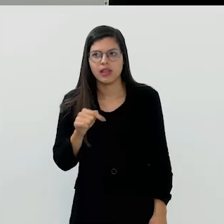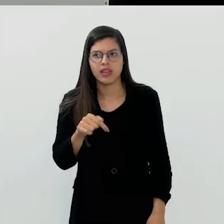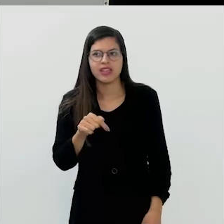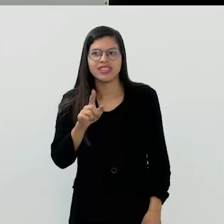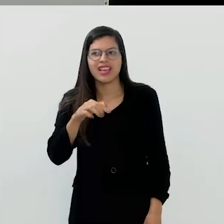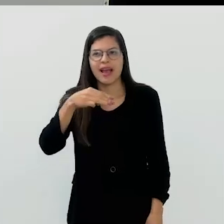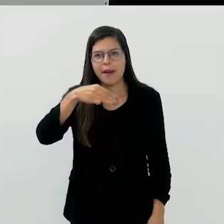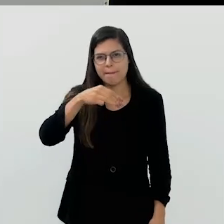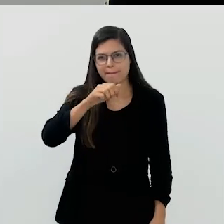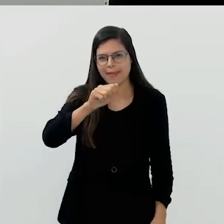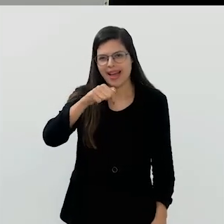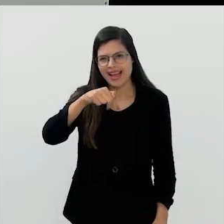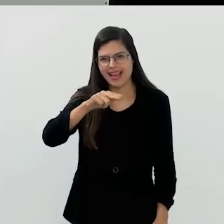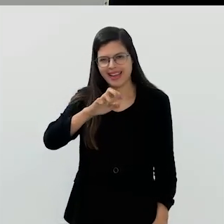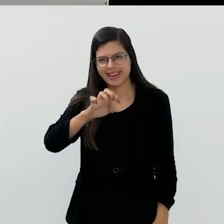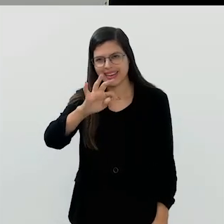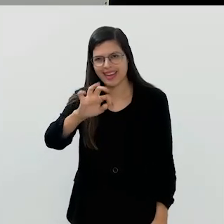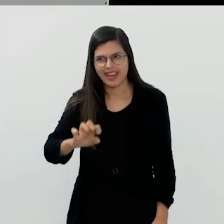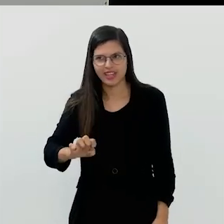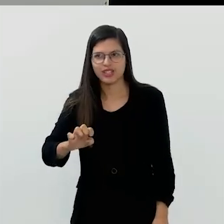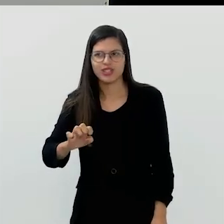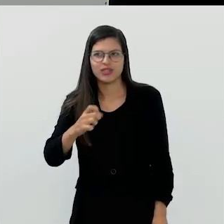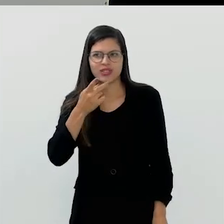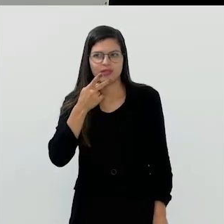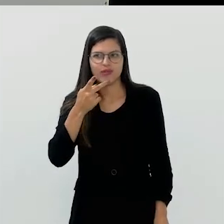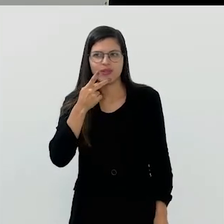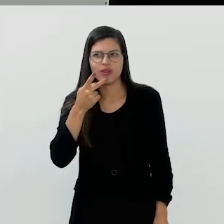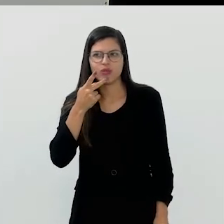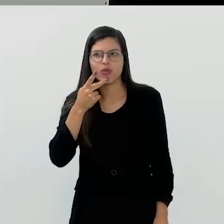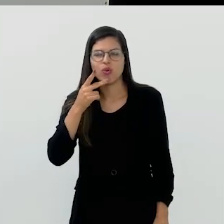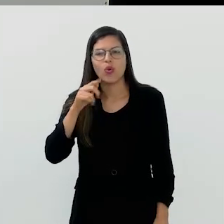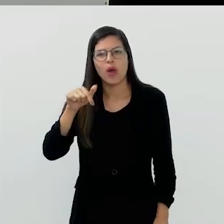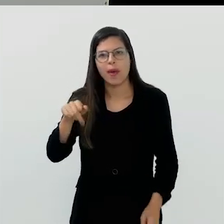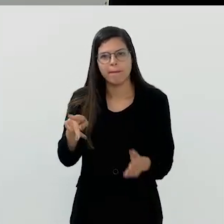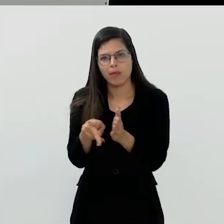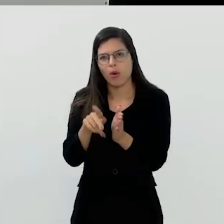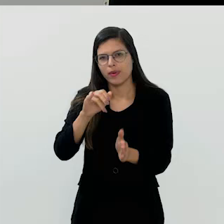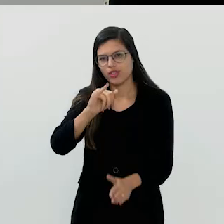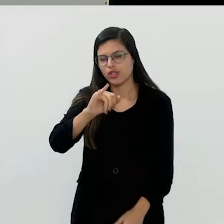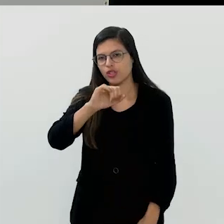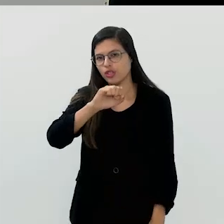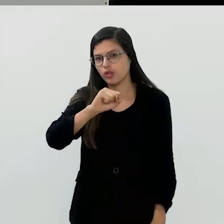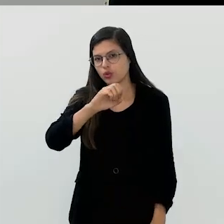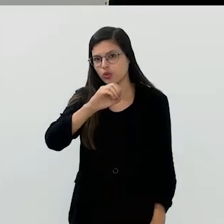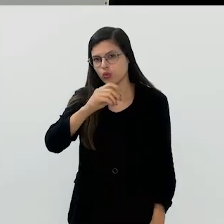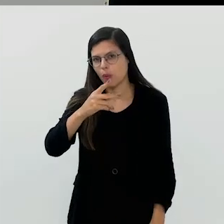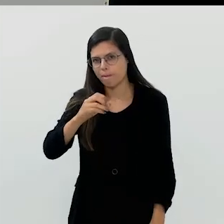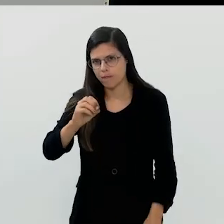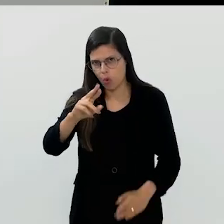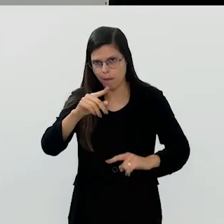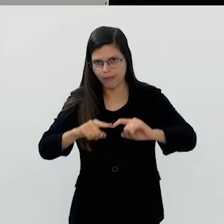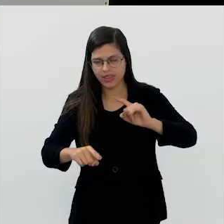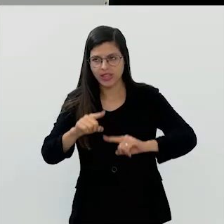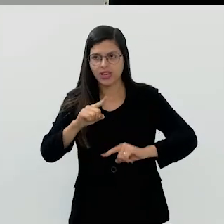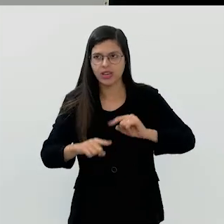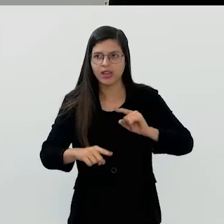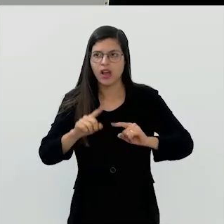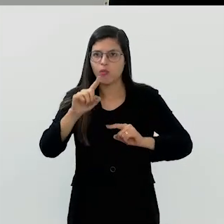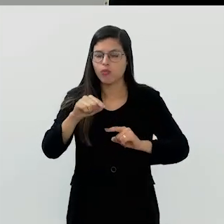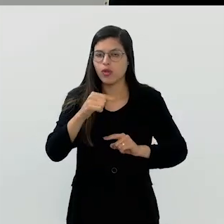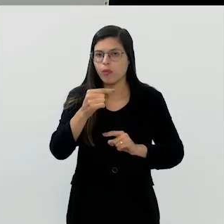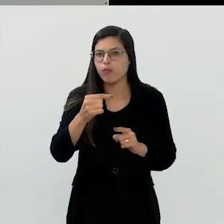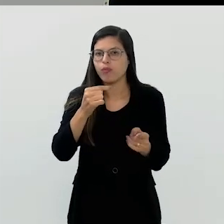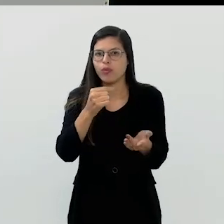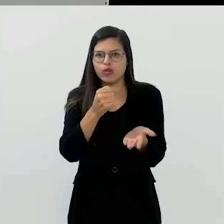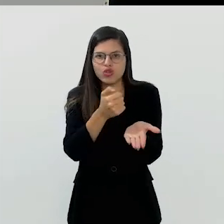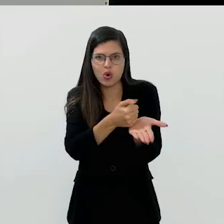Essa é a maquete, né, que você falou, né? Essa é a maquete. Faz primeiro uma maquete em isopor, depois corta